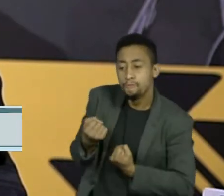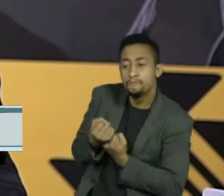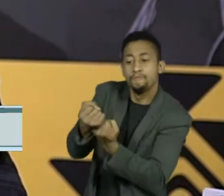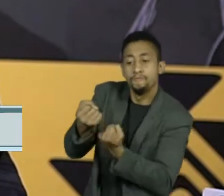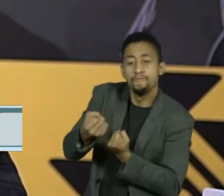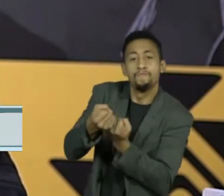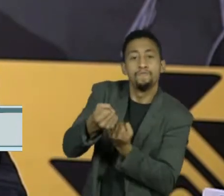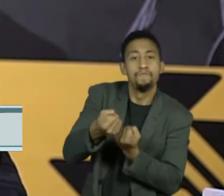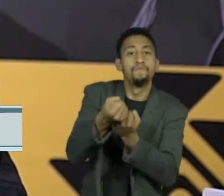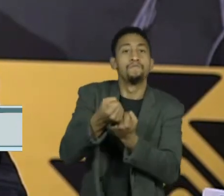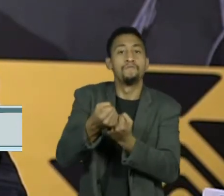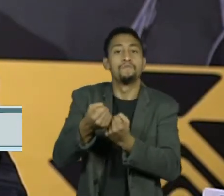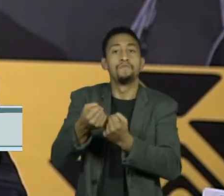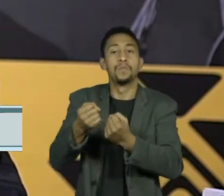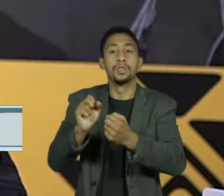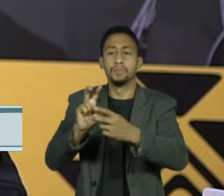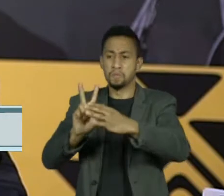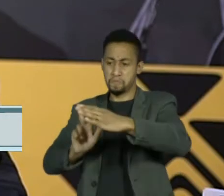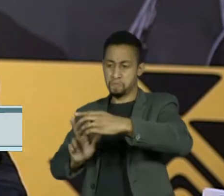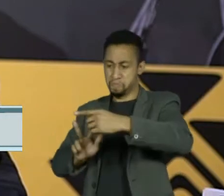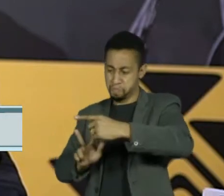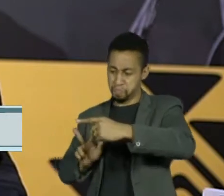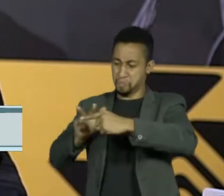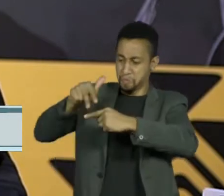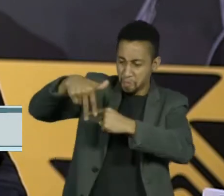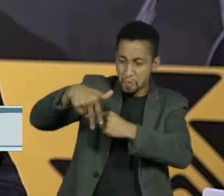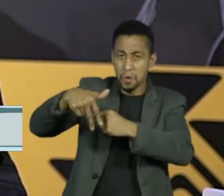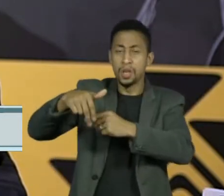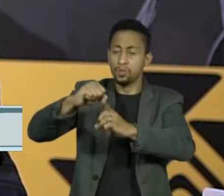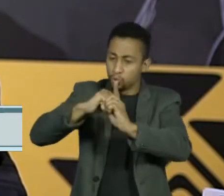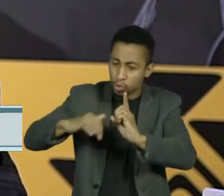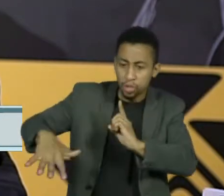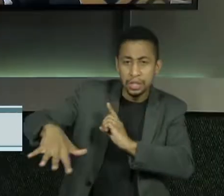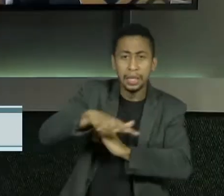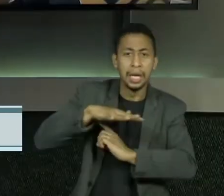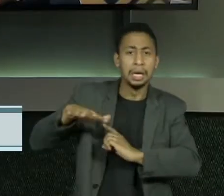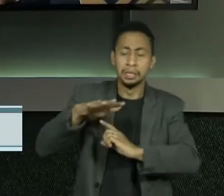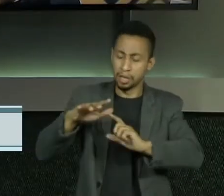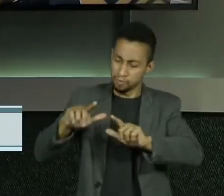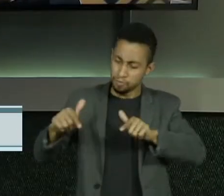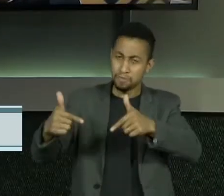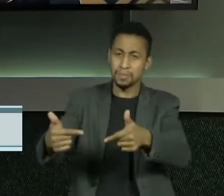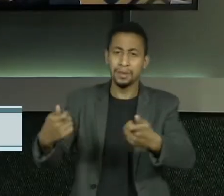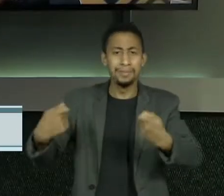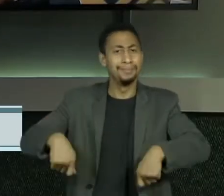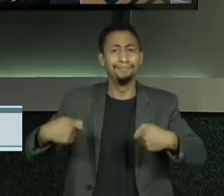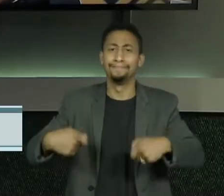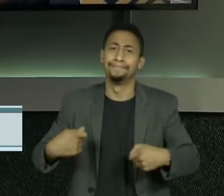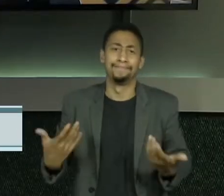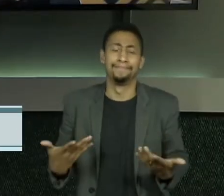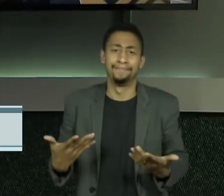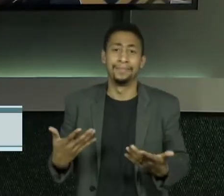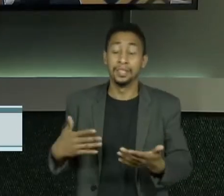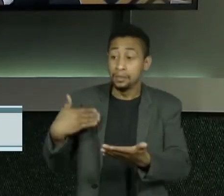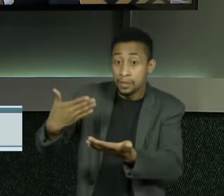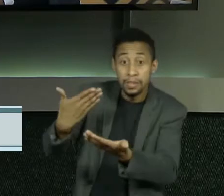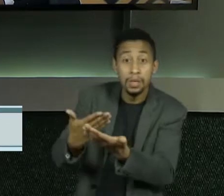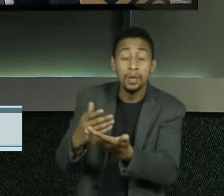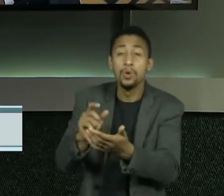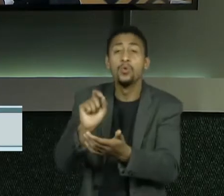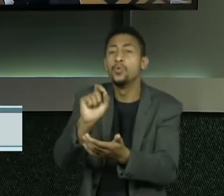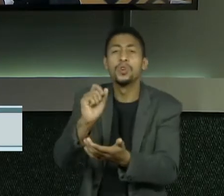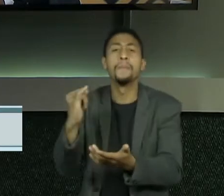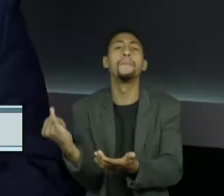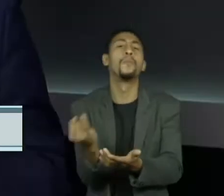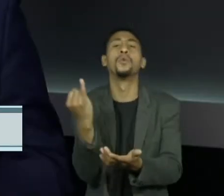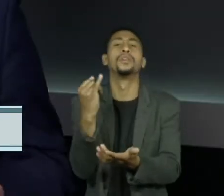de comunidade, de sociedade, de civilização humana, e a gente precisa saber, ao final, o que importa de verdade